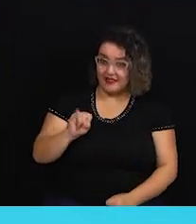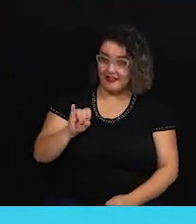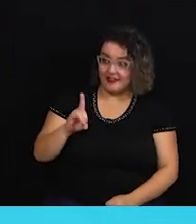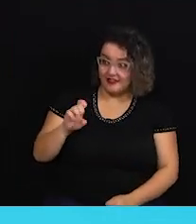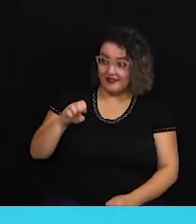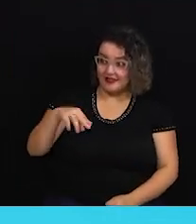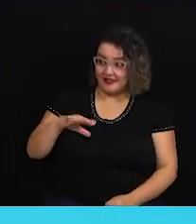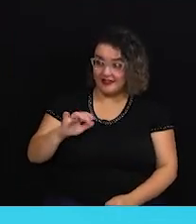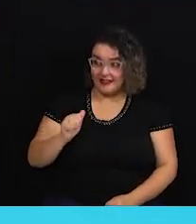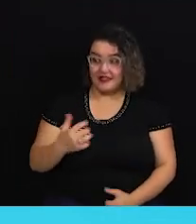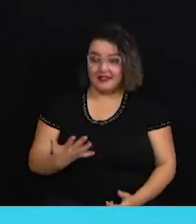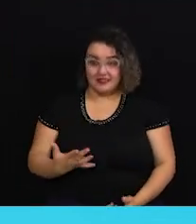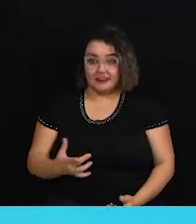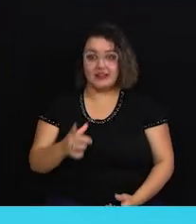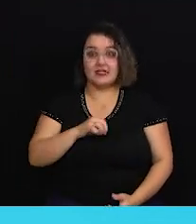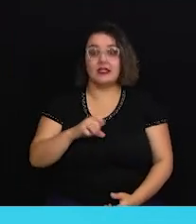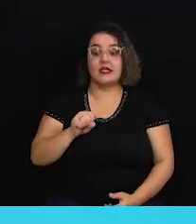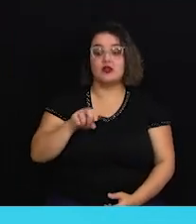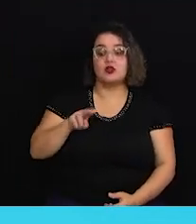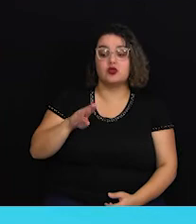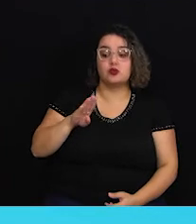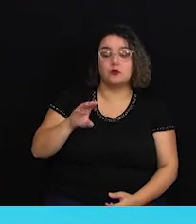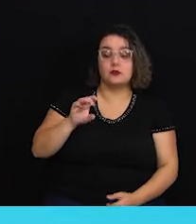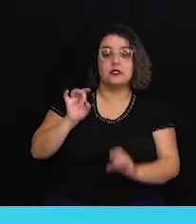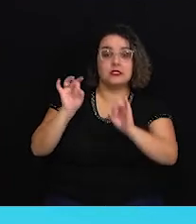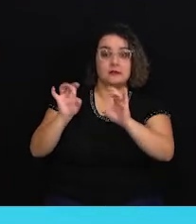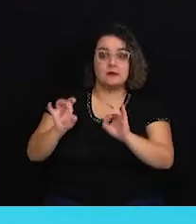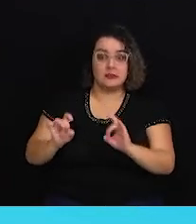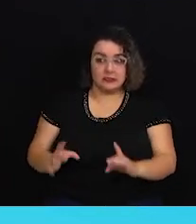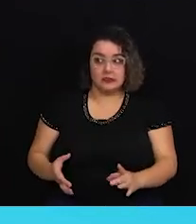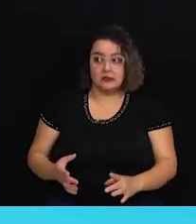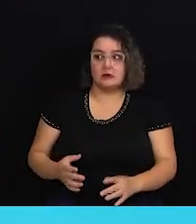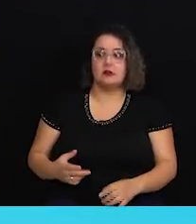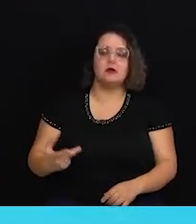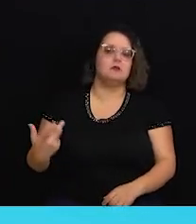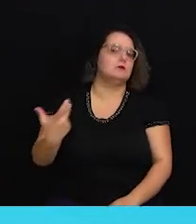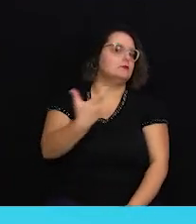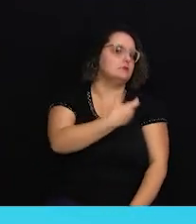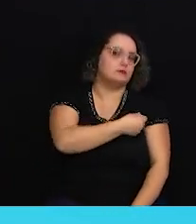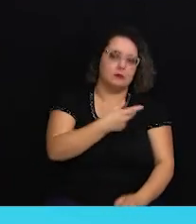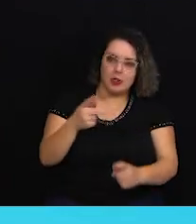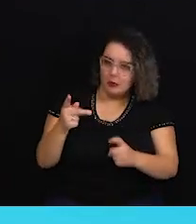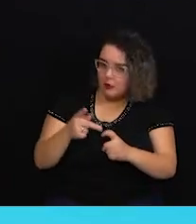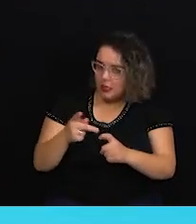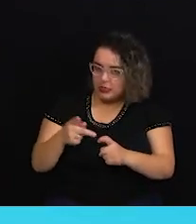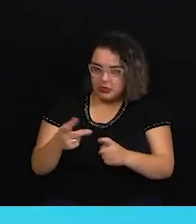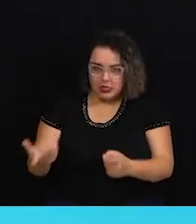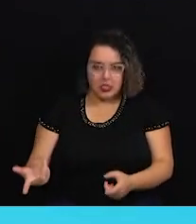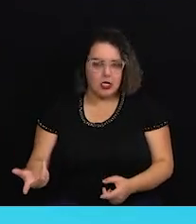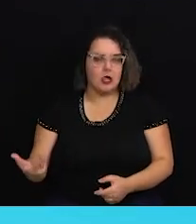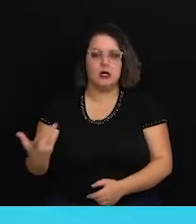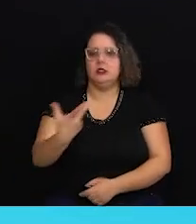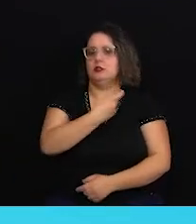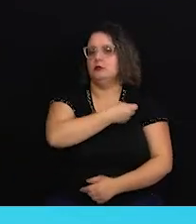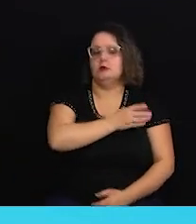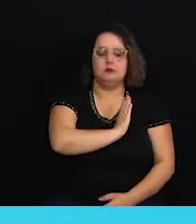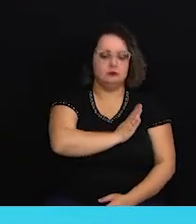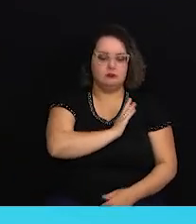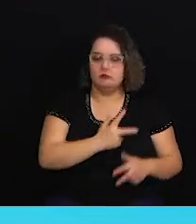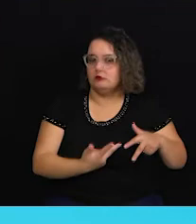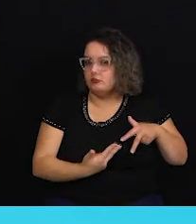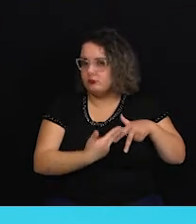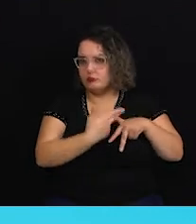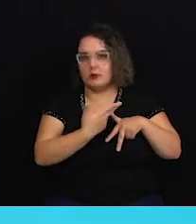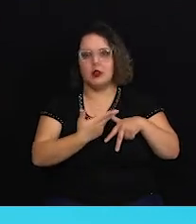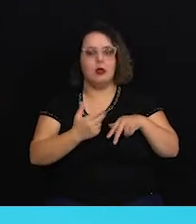e aí hoje tem muitas das subespecialidades, então anestesistas que vão fazer mais anestesias pediátricas, anestesias para fazer cirurgia cardíaca,